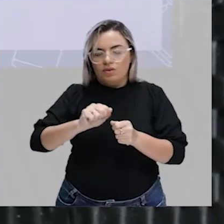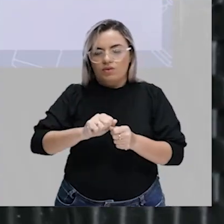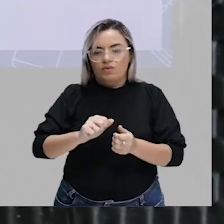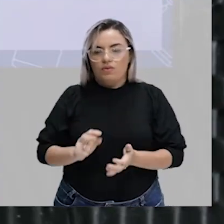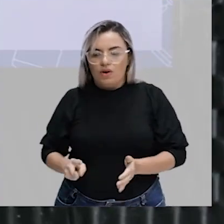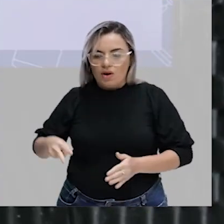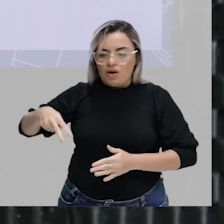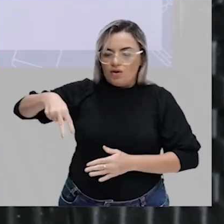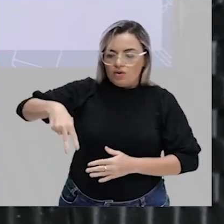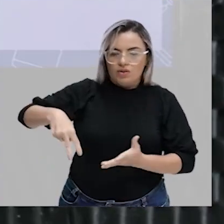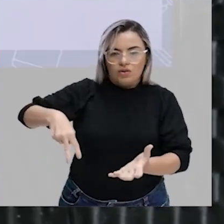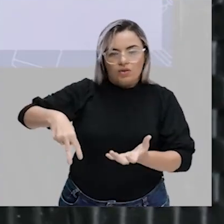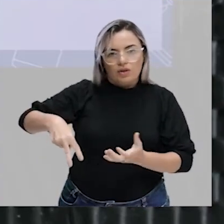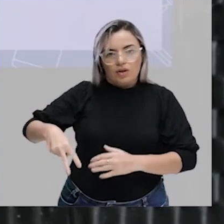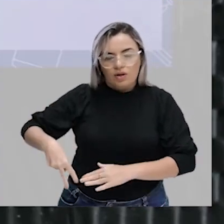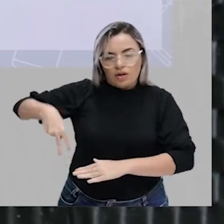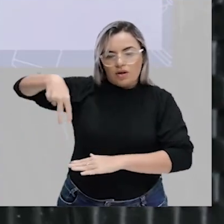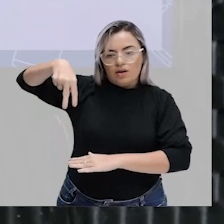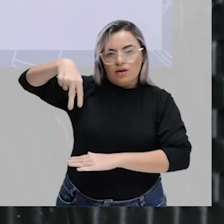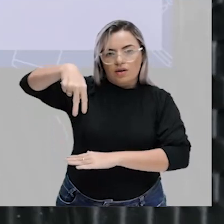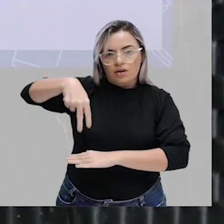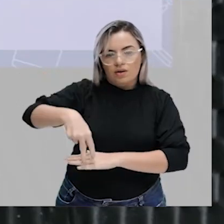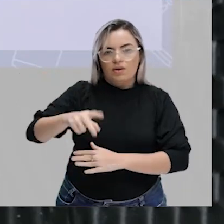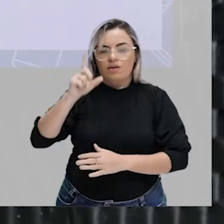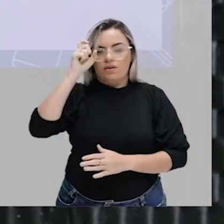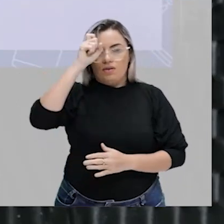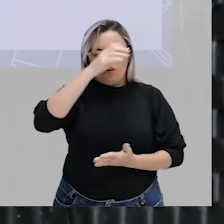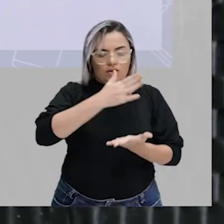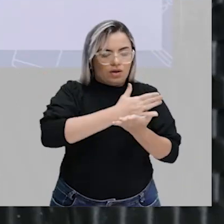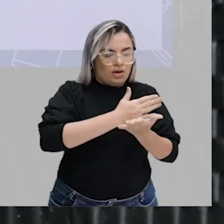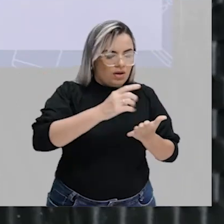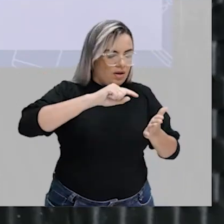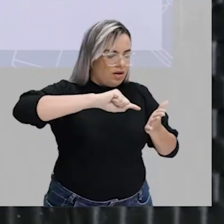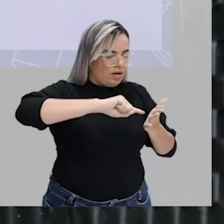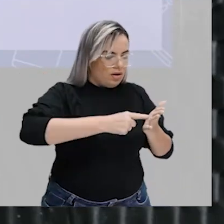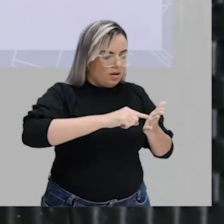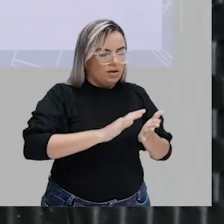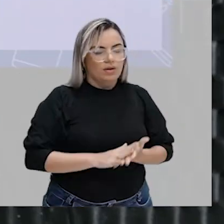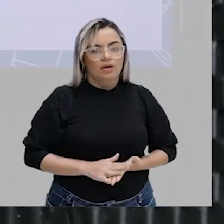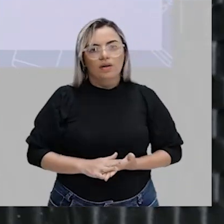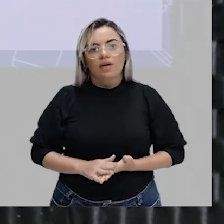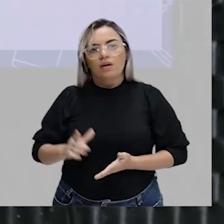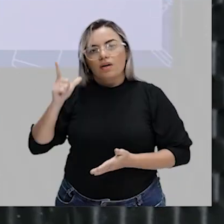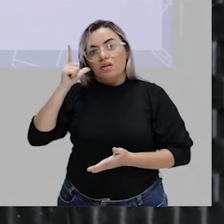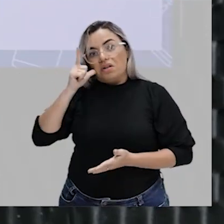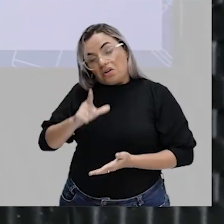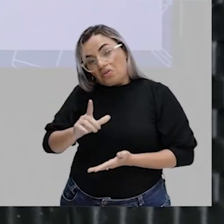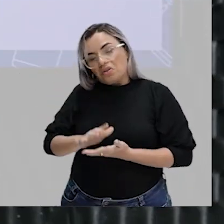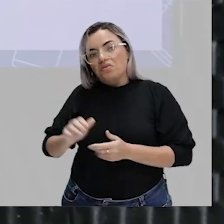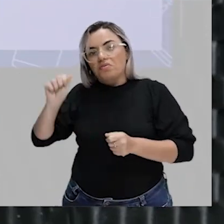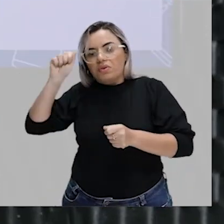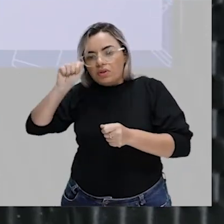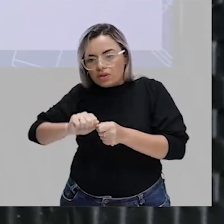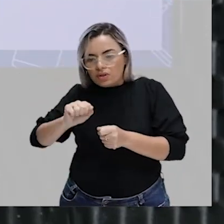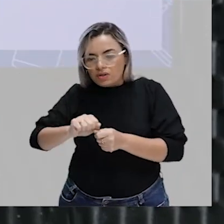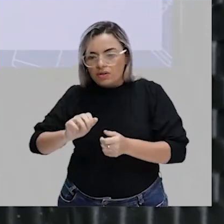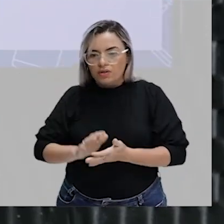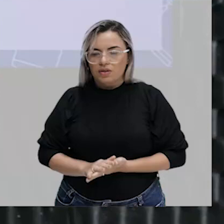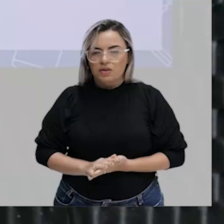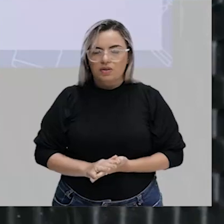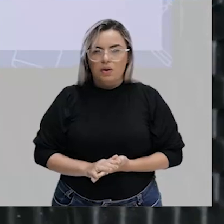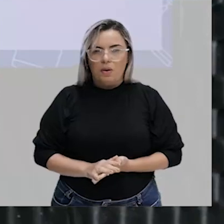grau de dificuldade. Então, é dada uma nota de partida para esse salto. Se ela consegue executar com uma